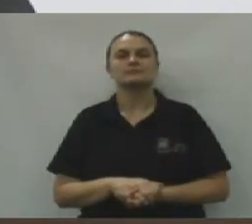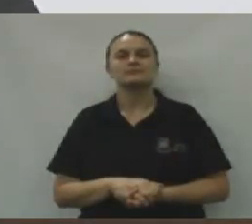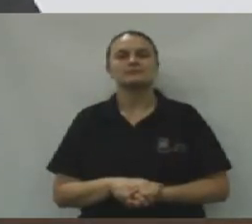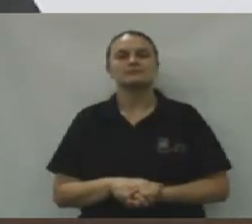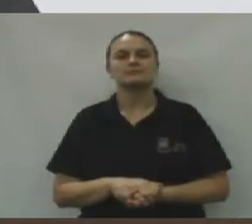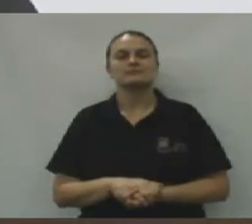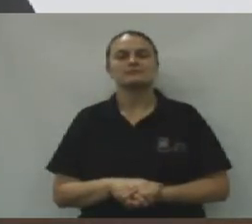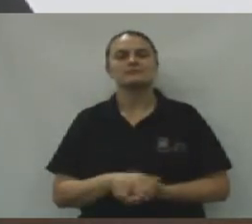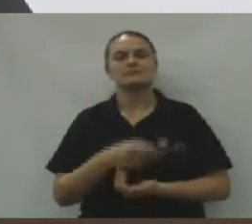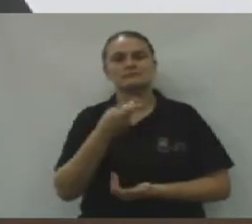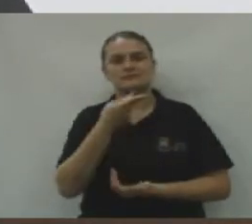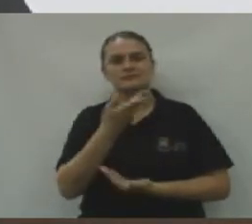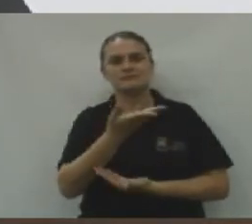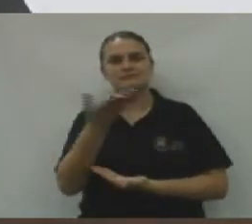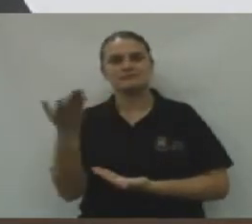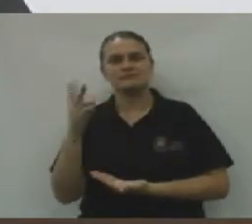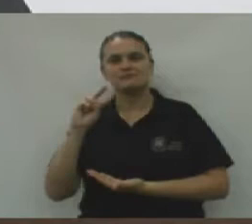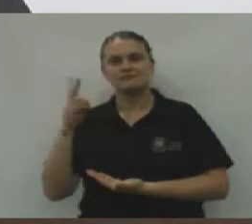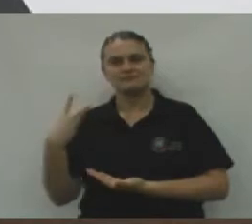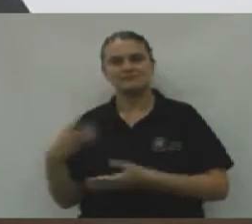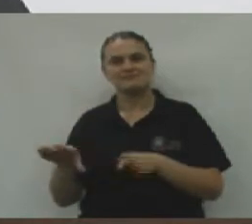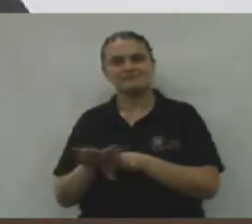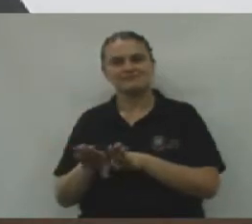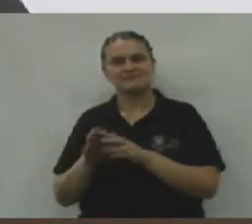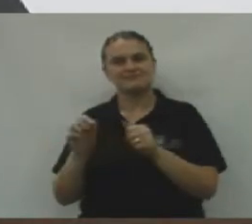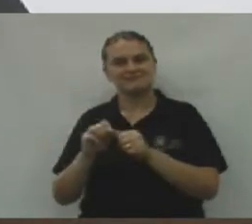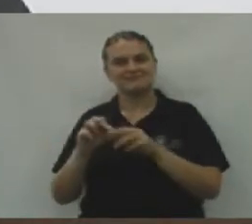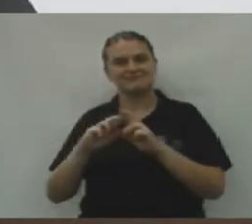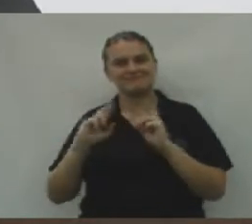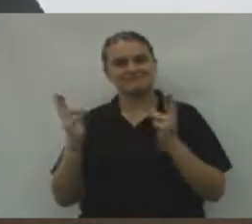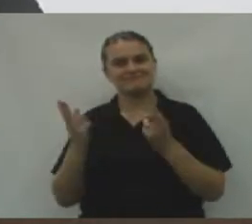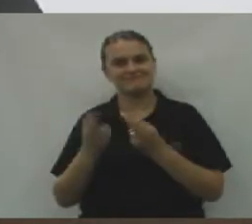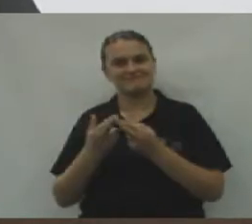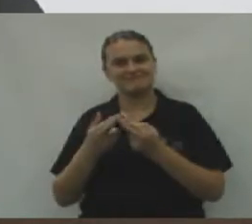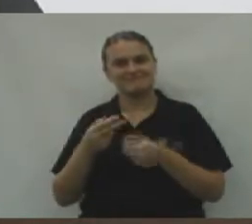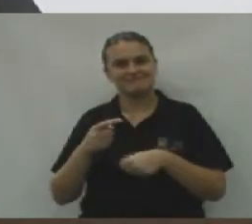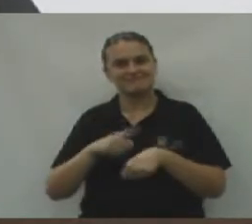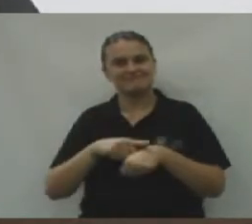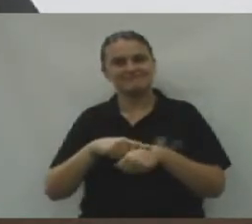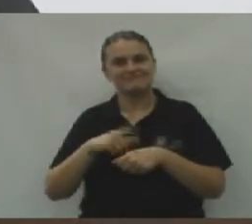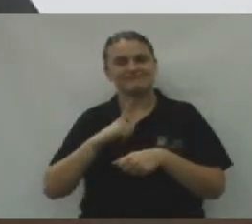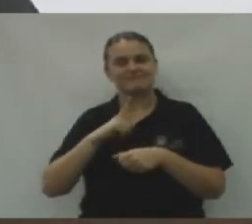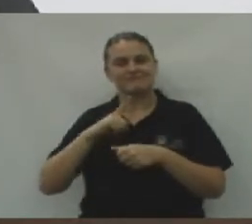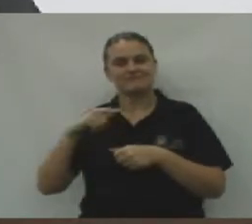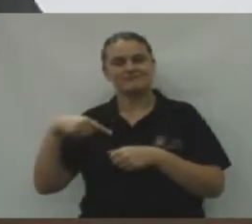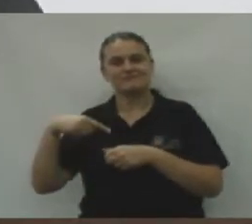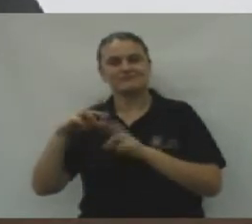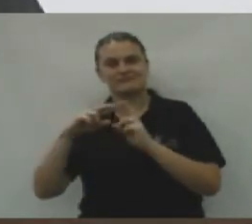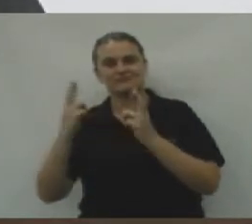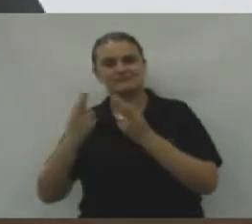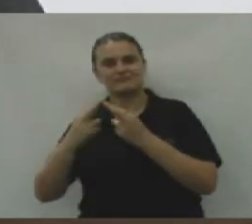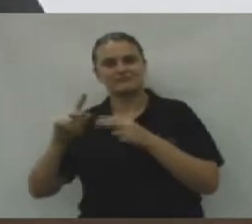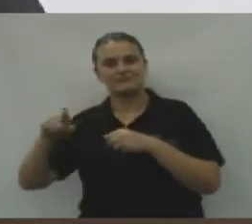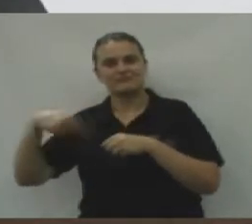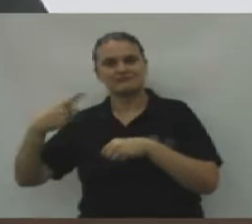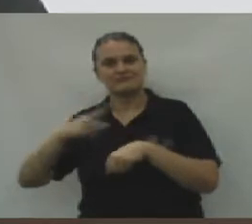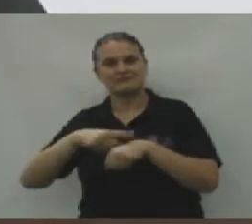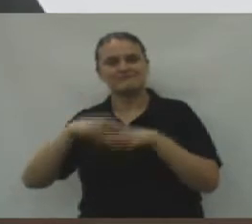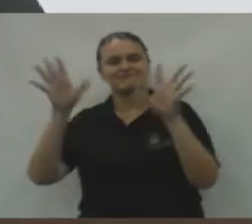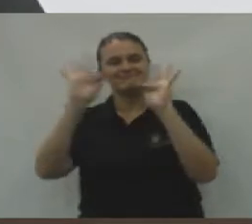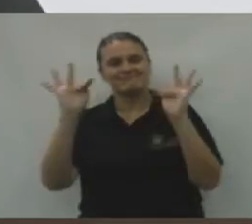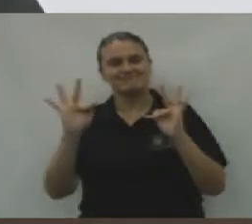Então, desejar a todos vocês, vereadores, também, nessa reunião ordinária, daqui a pouco nós vamos ter a extraordinária.